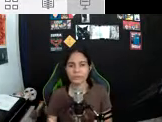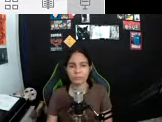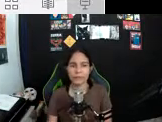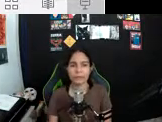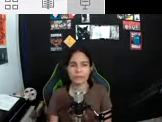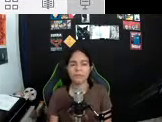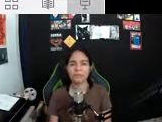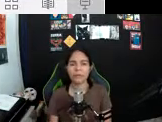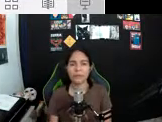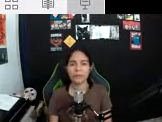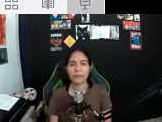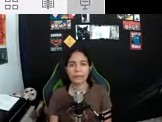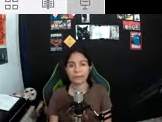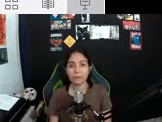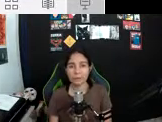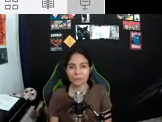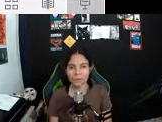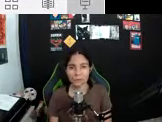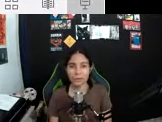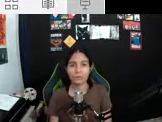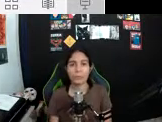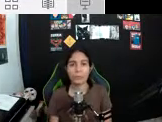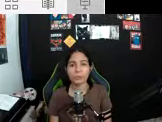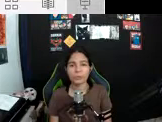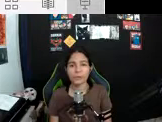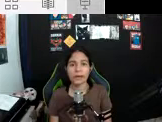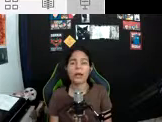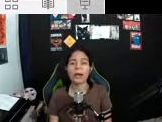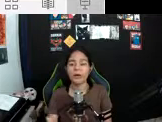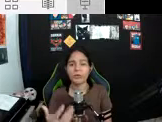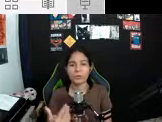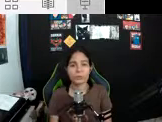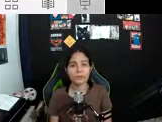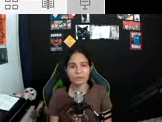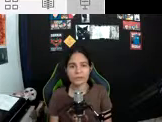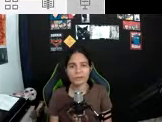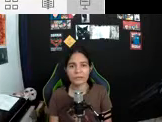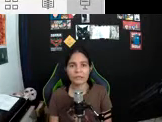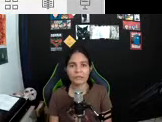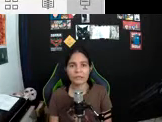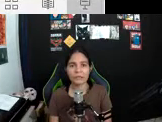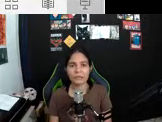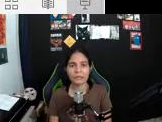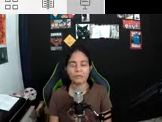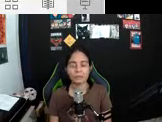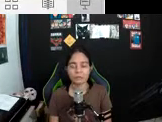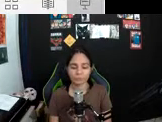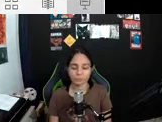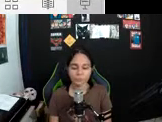professores, nós também temos a questão do sigilo profissional, onde muitas vezes